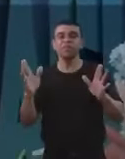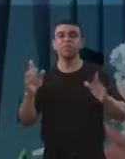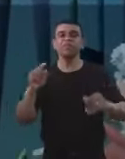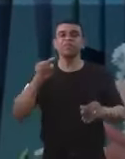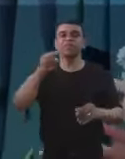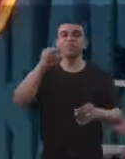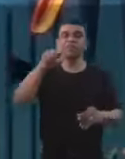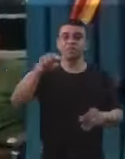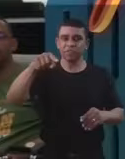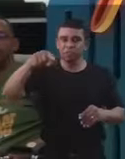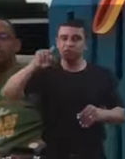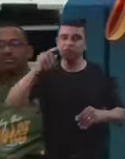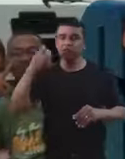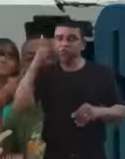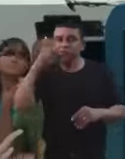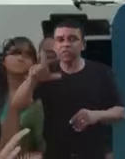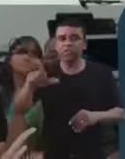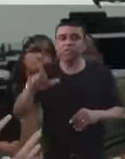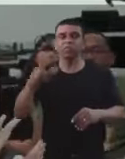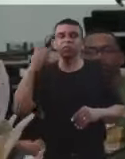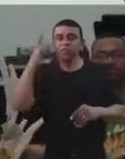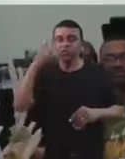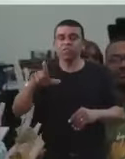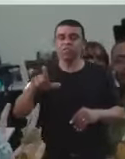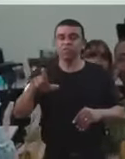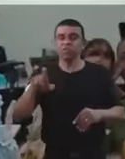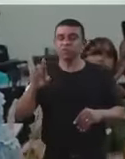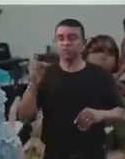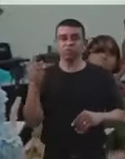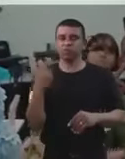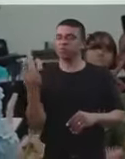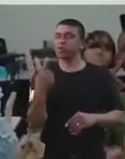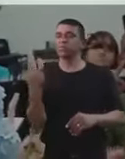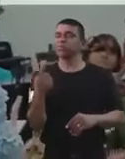ajudar. Deve ser porque você derrubou muita gente no meio do caminho.